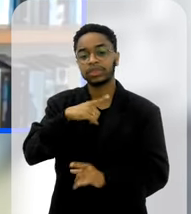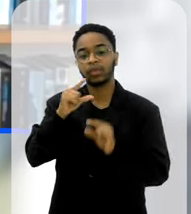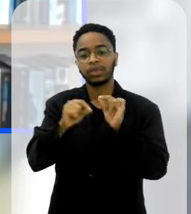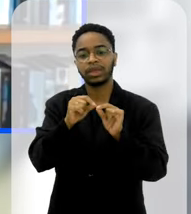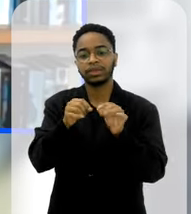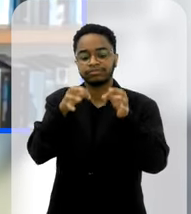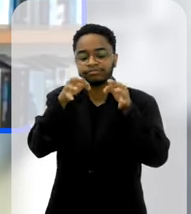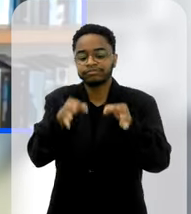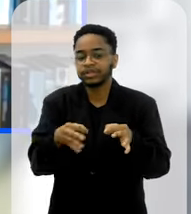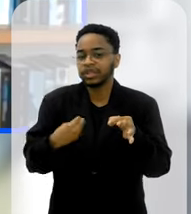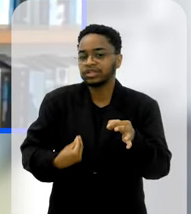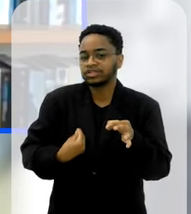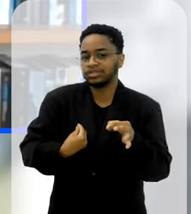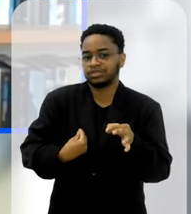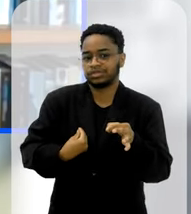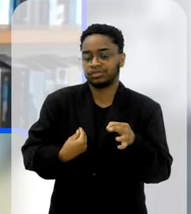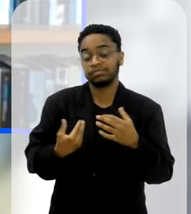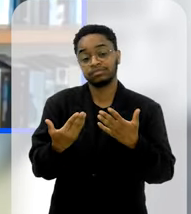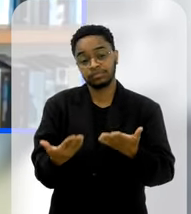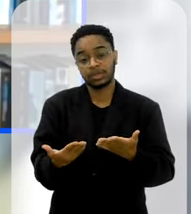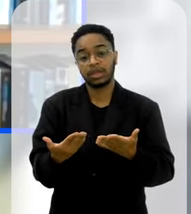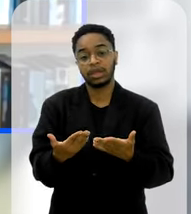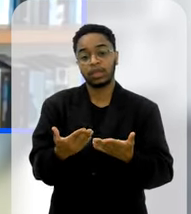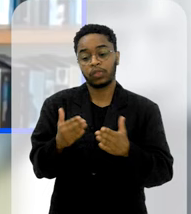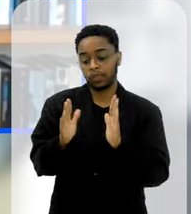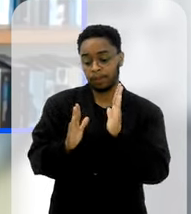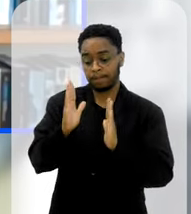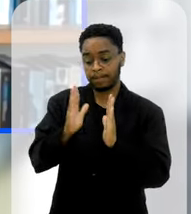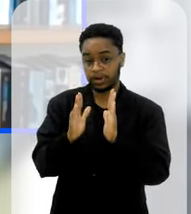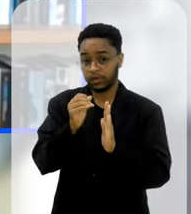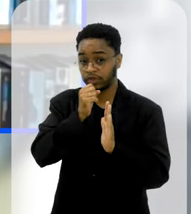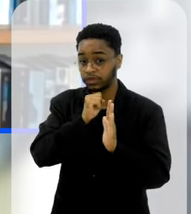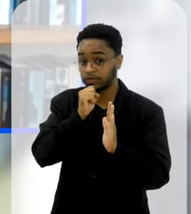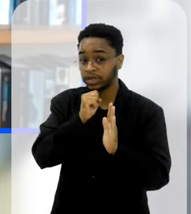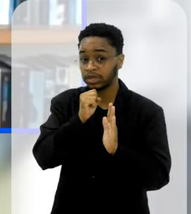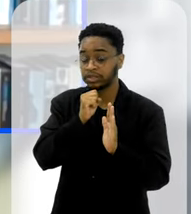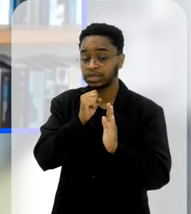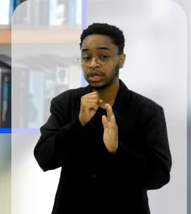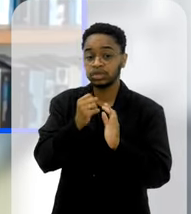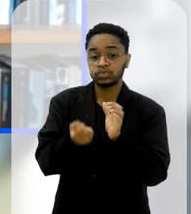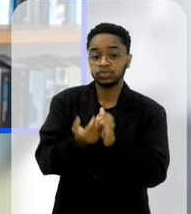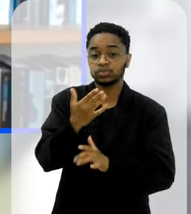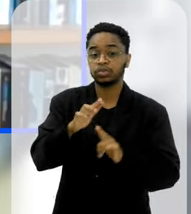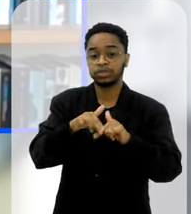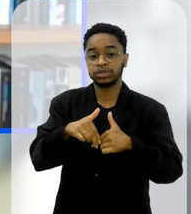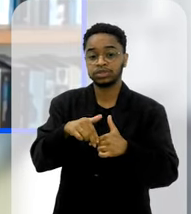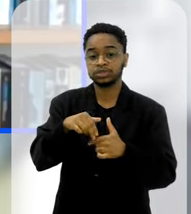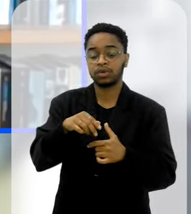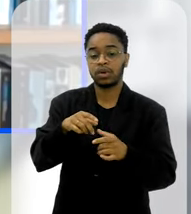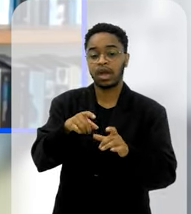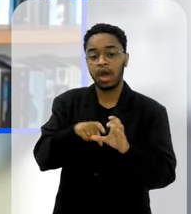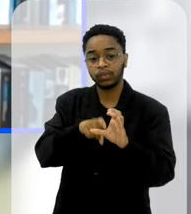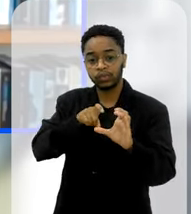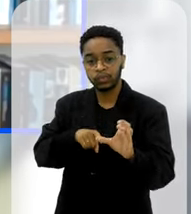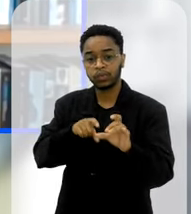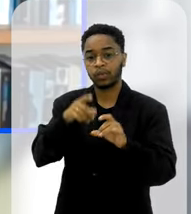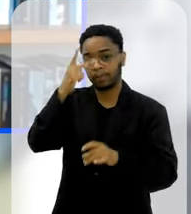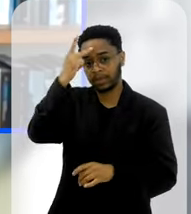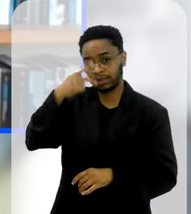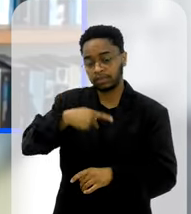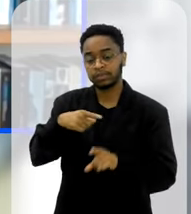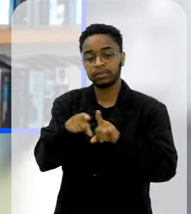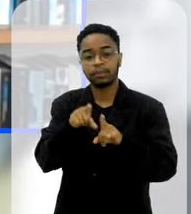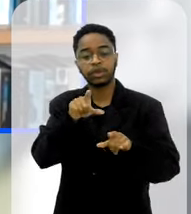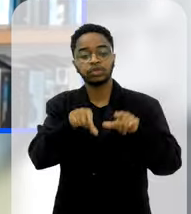direito fundamental, pressupõe a dignidade. E a dignidade no envelhecimento nasce da autonomia,